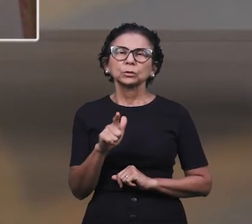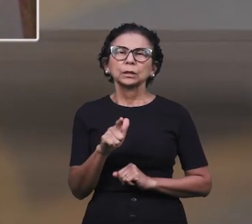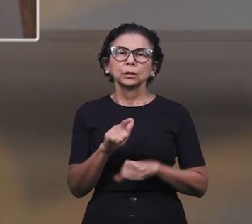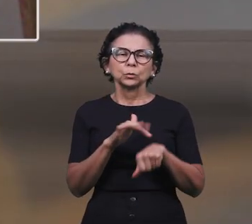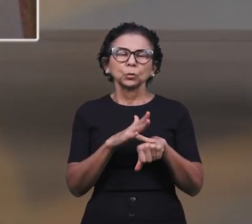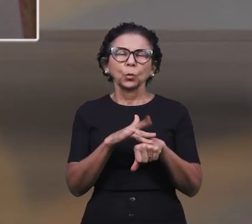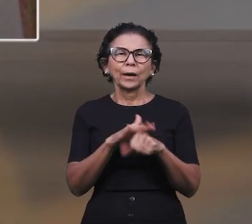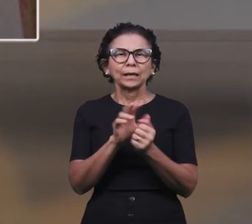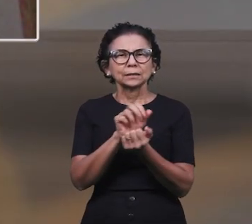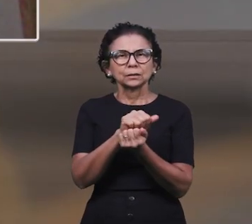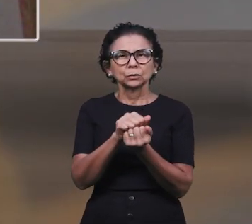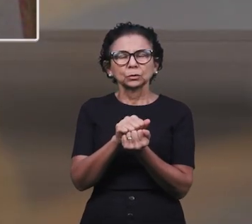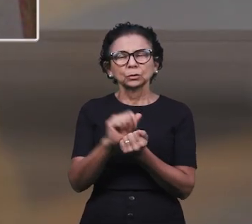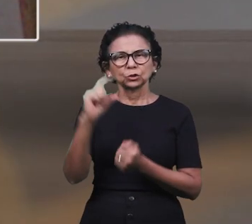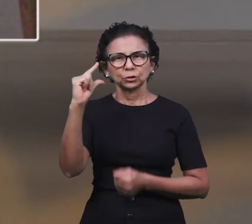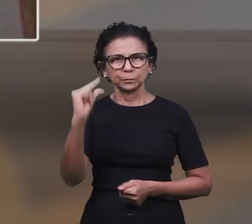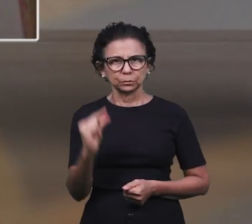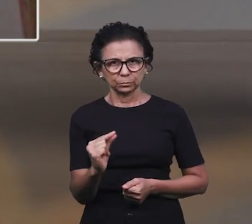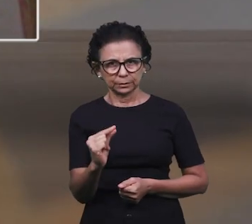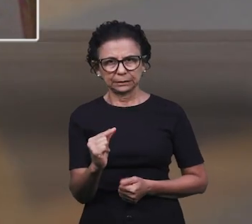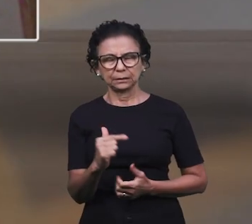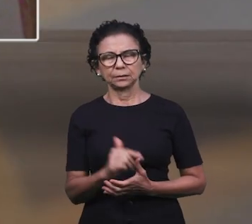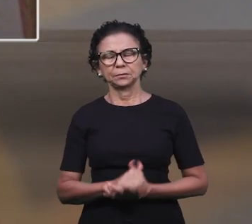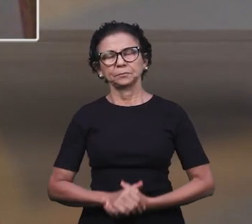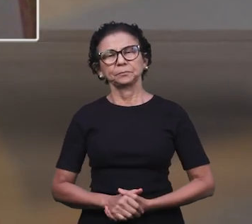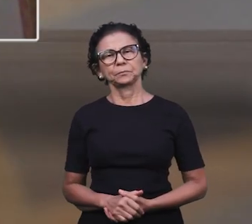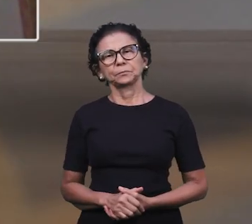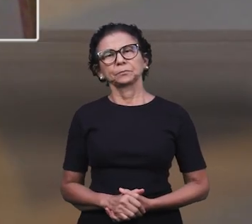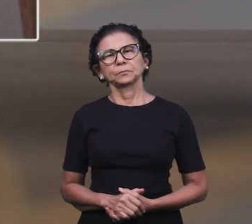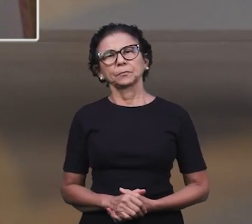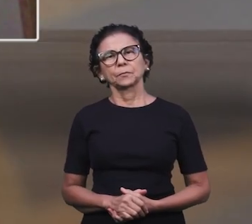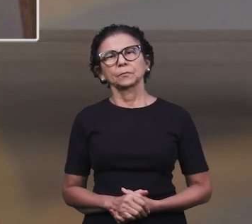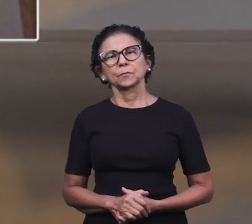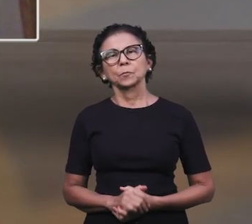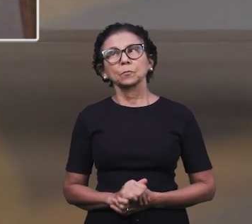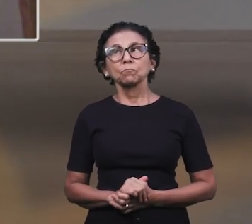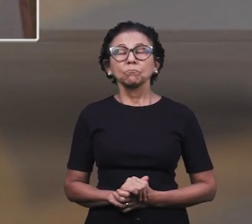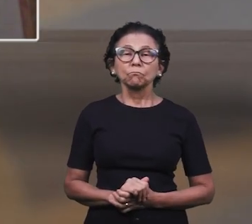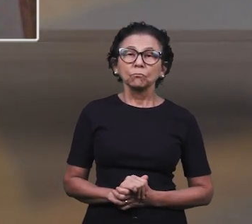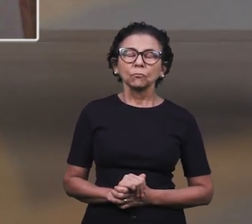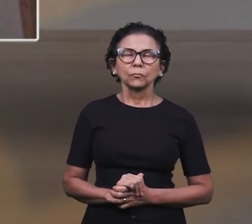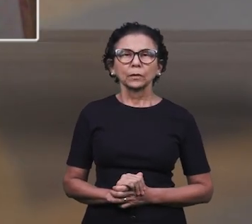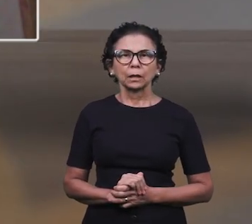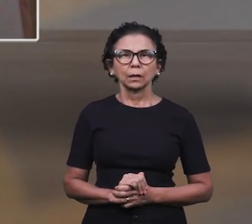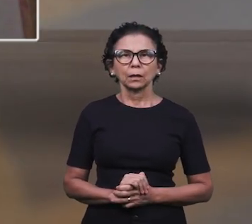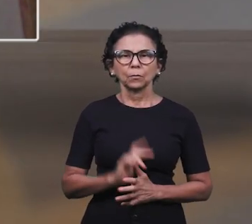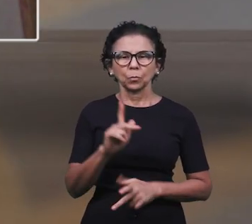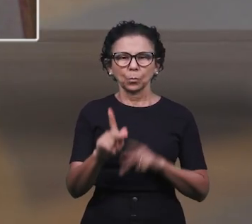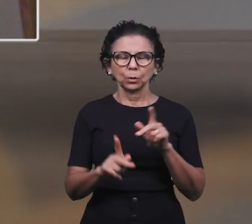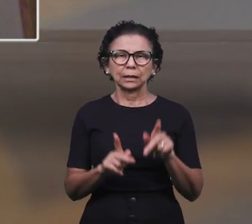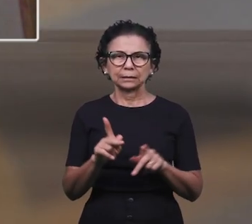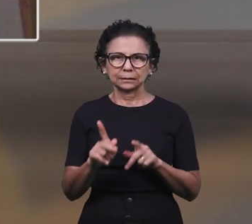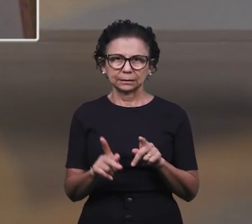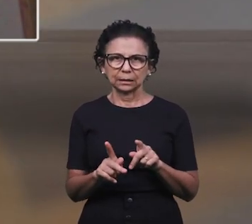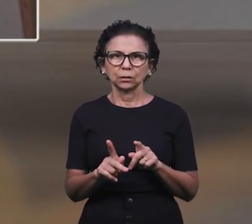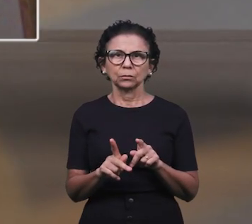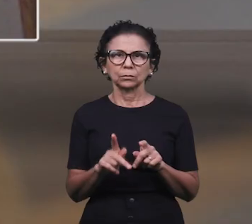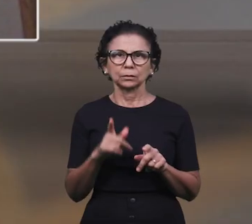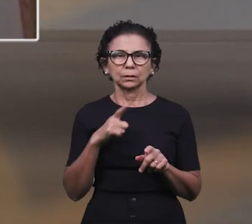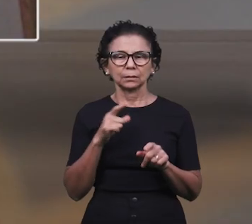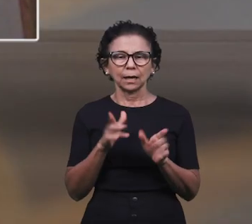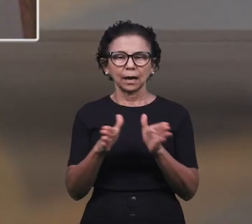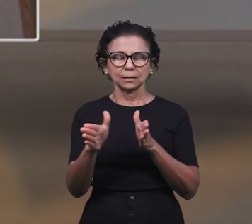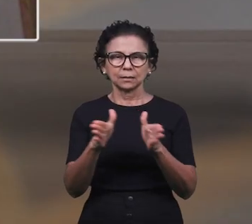Se nós olharmos a população que tem acesso à odontologia que se